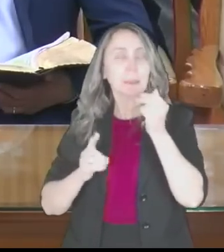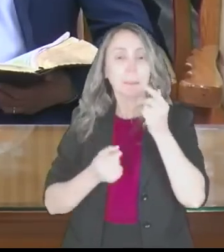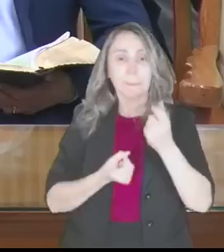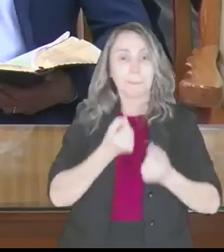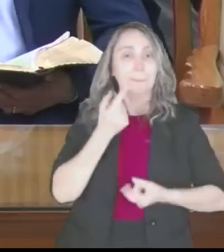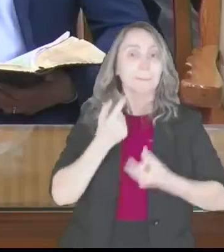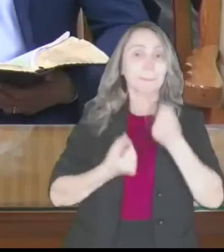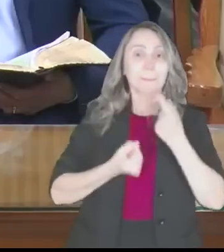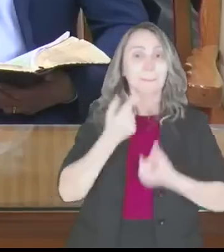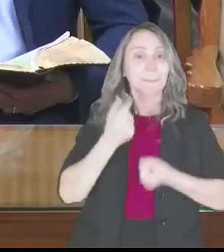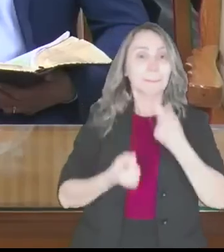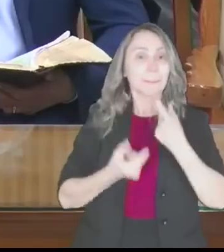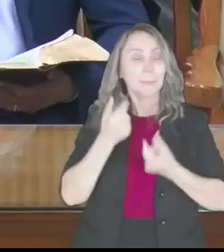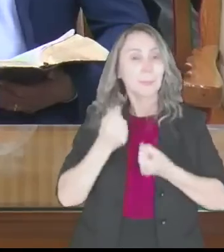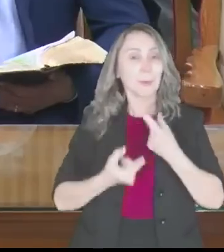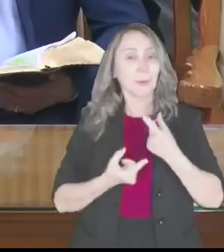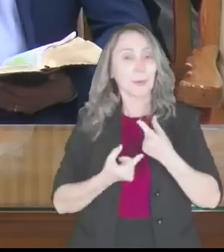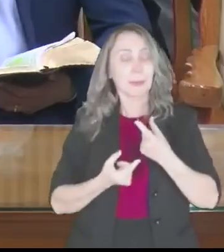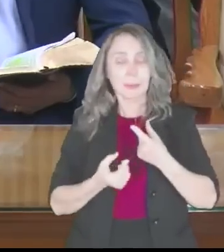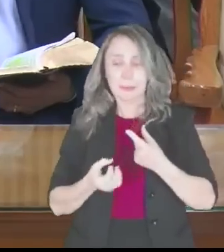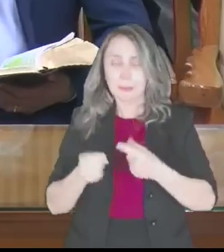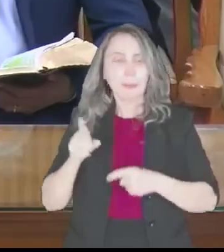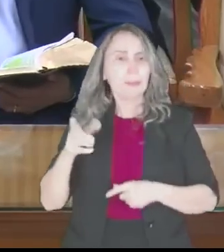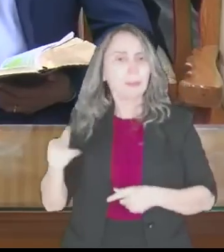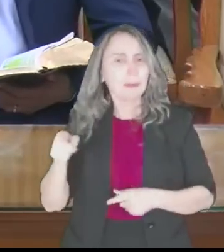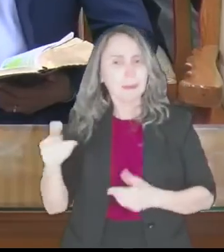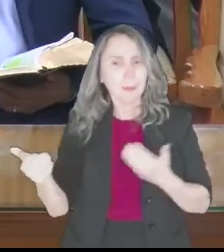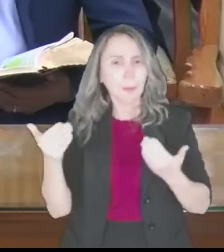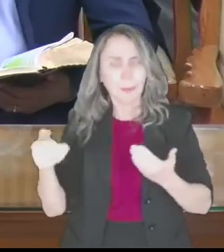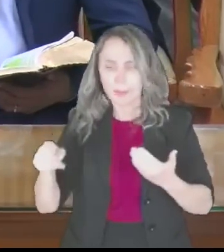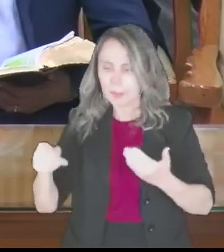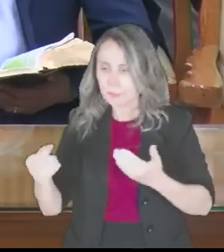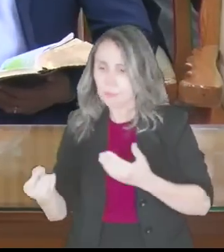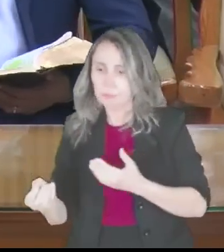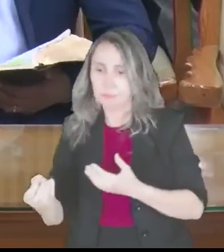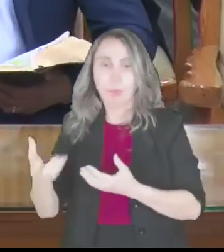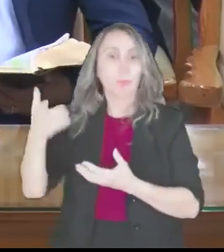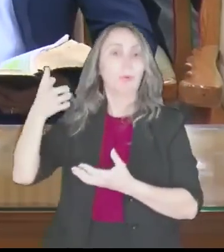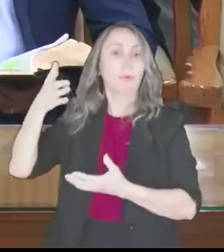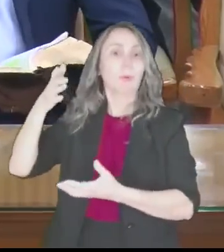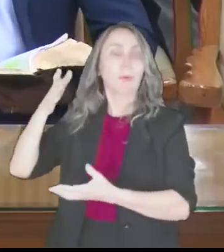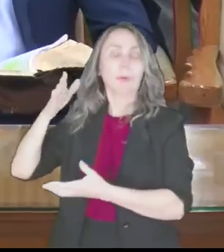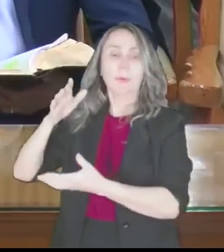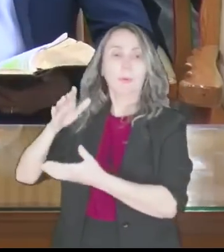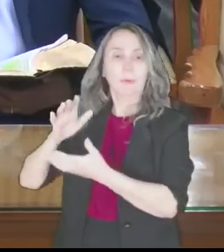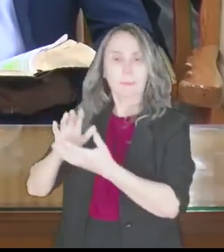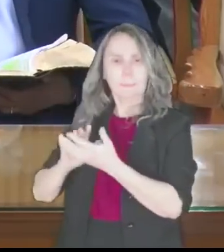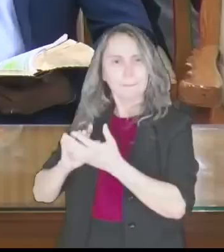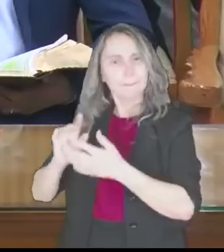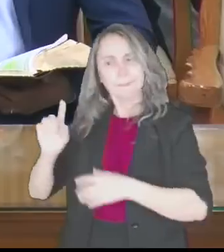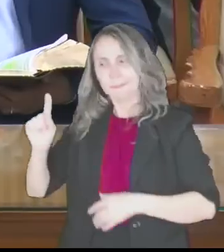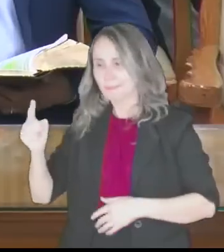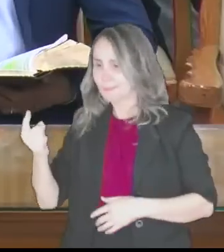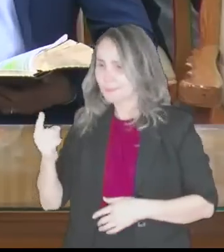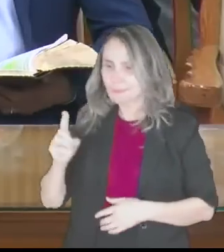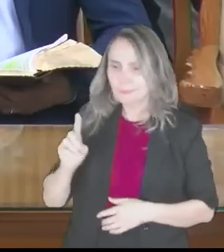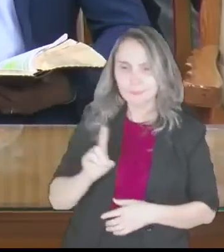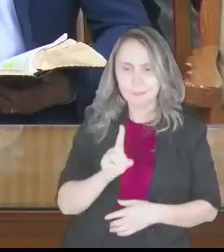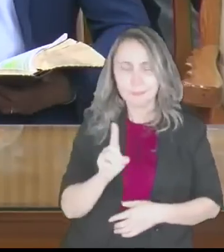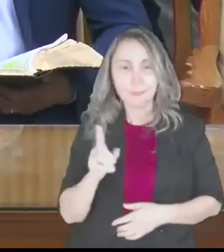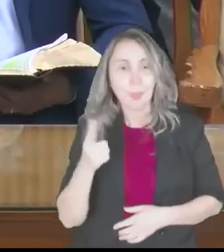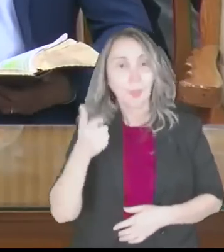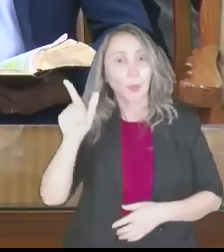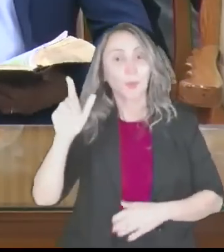pipoca, algo estourava lá dentro e dava um voo e caía nos meus pés. O homem passava, o homem vestido de branco, passava na